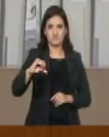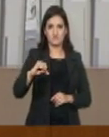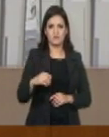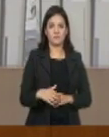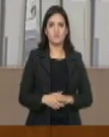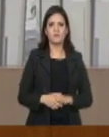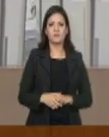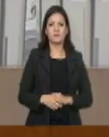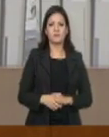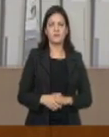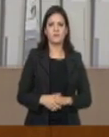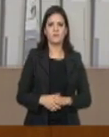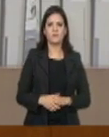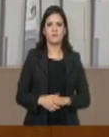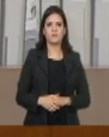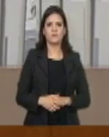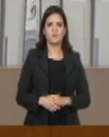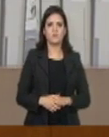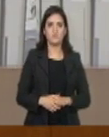2.169.